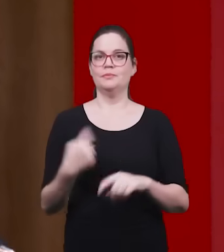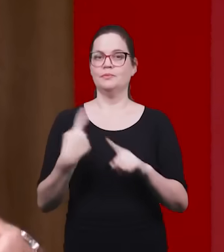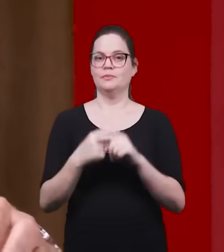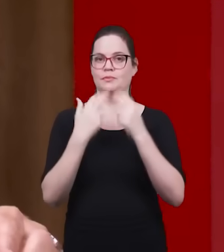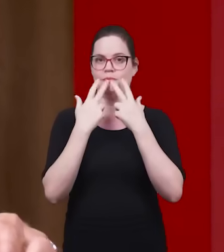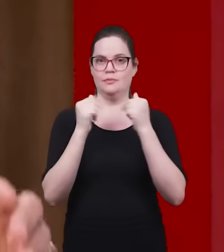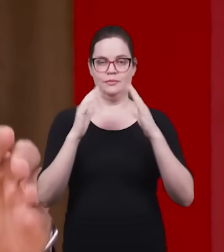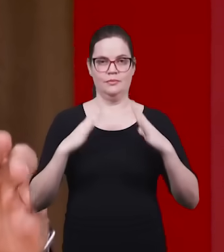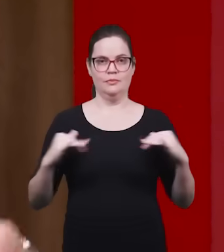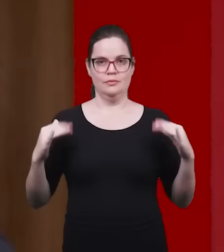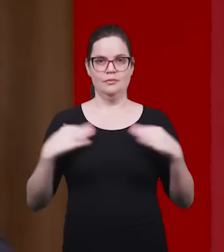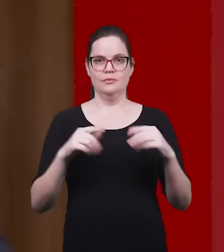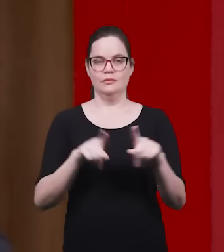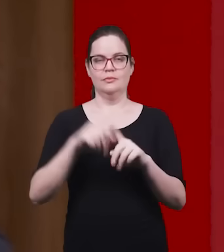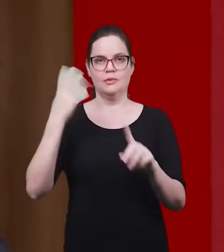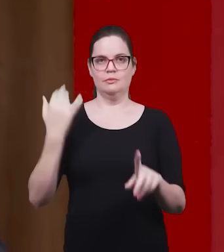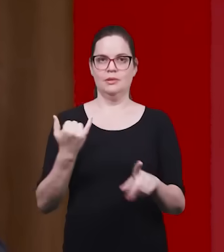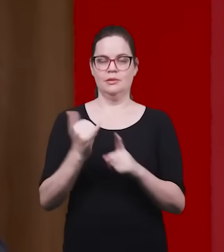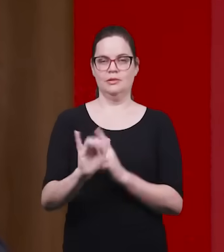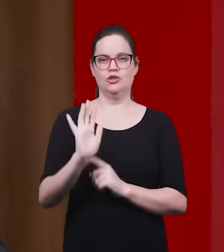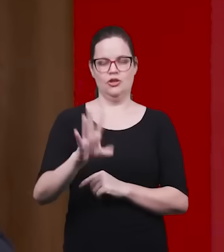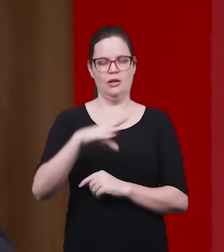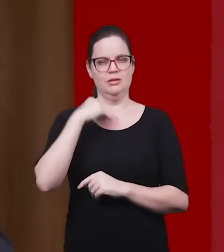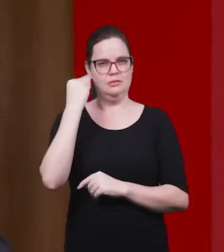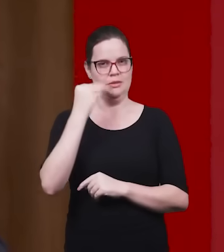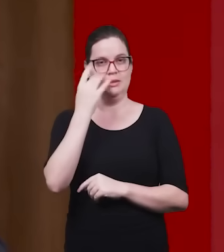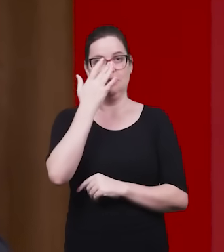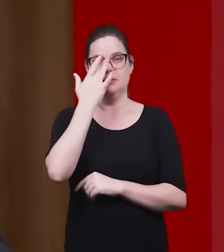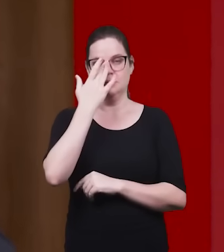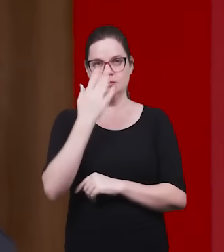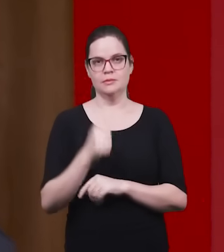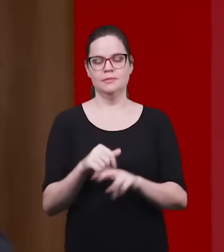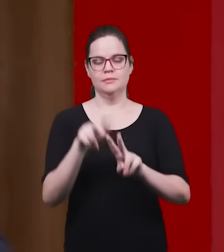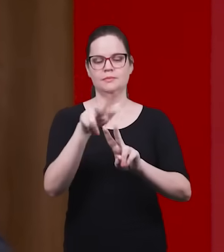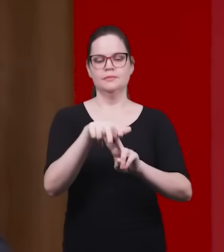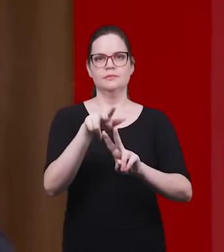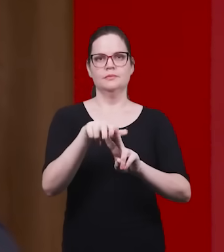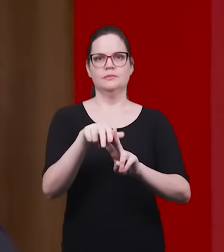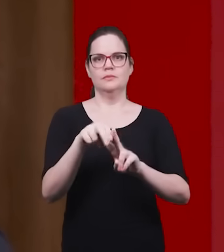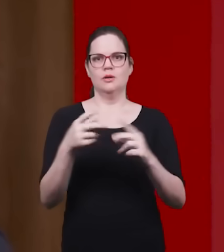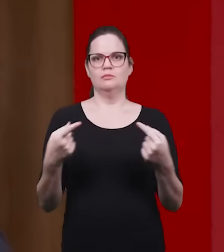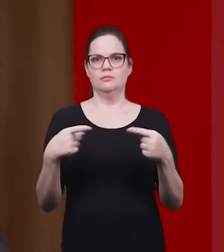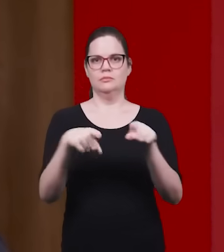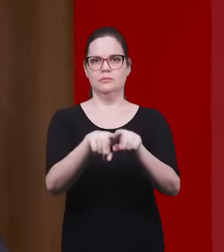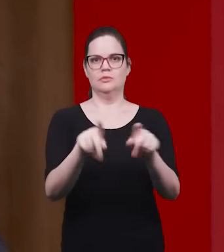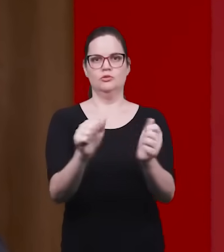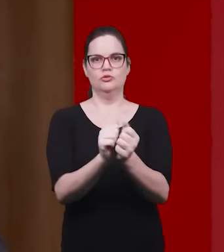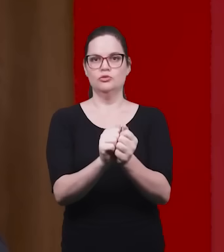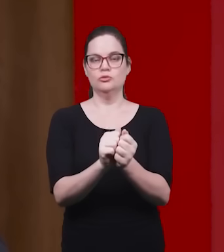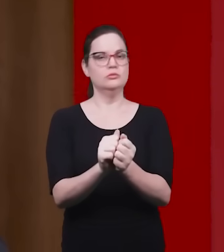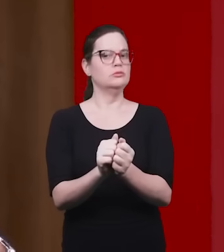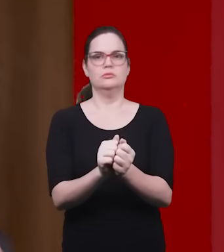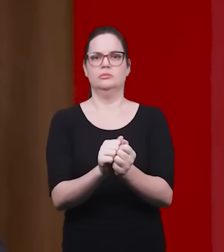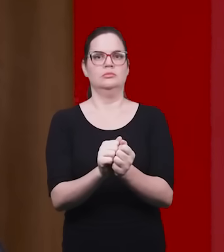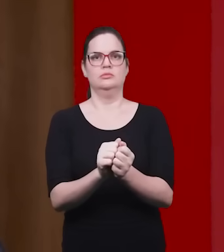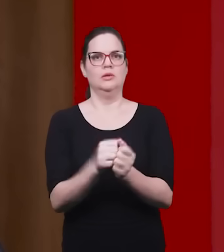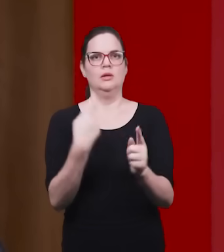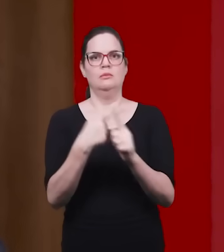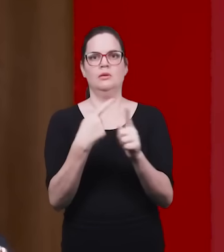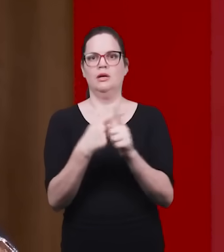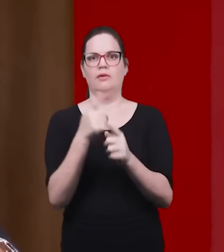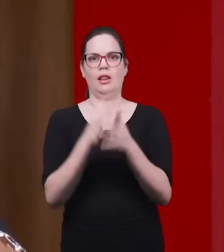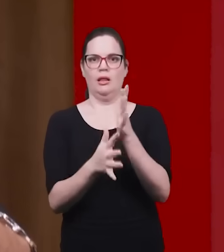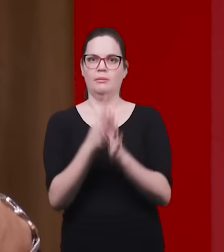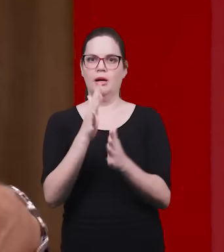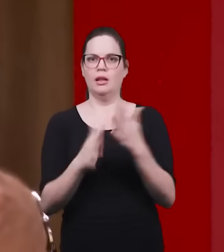línguas e a interpretação, já vou entrar nisso. Primeira coisa, os dois não podem falar ao mesmo tempo, senão é a ordem no culto.